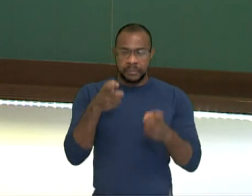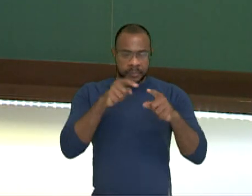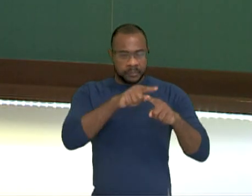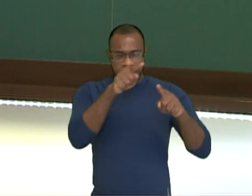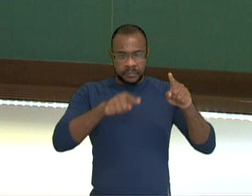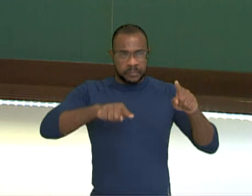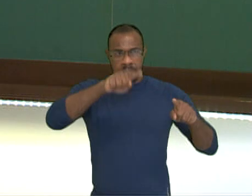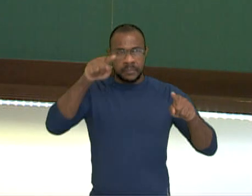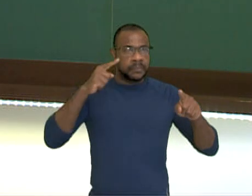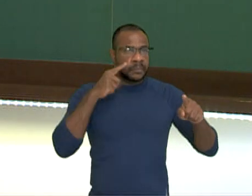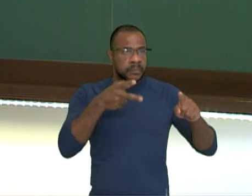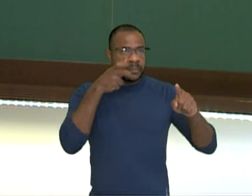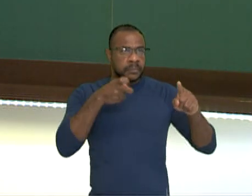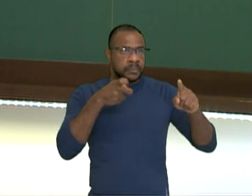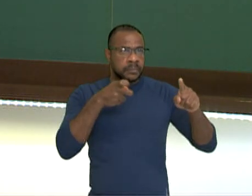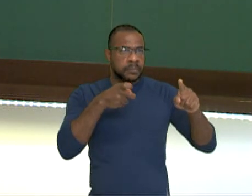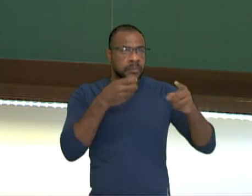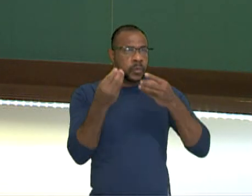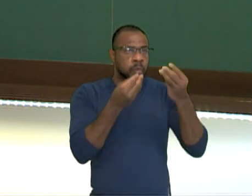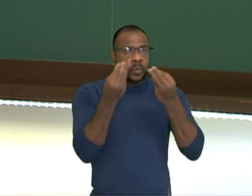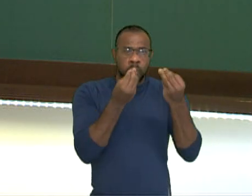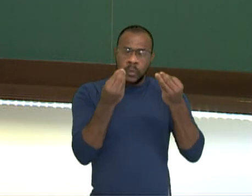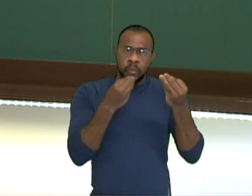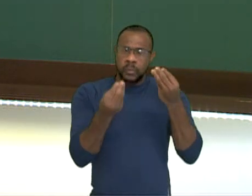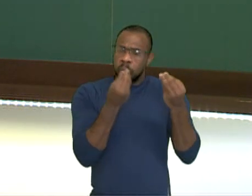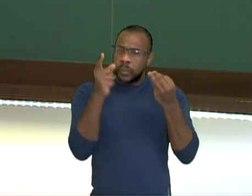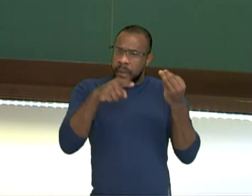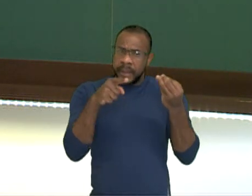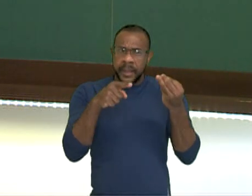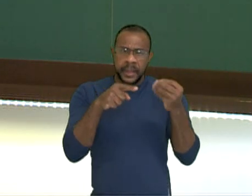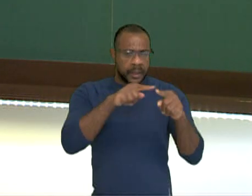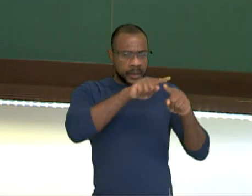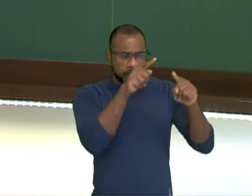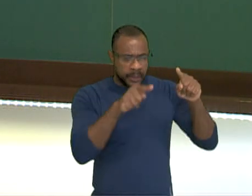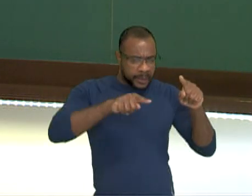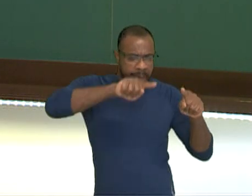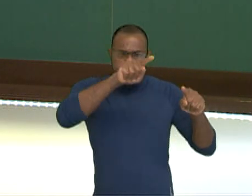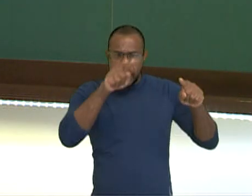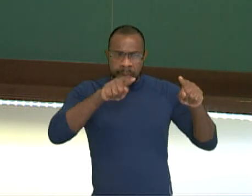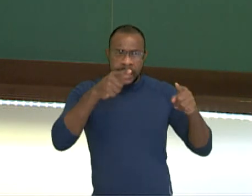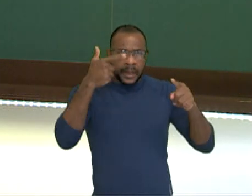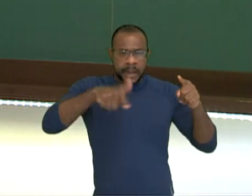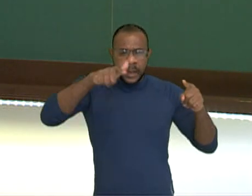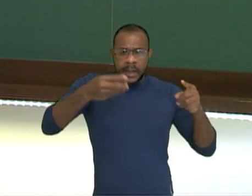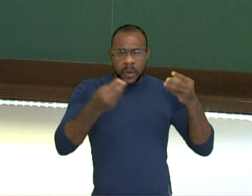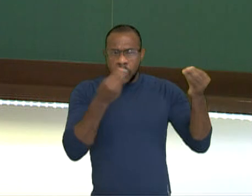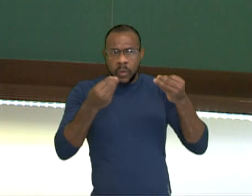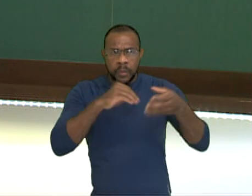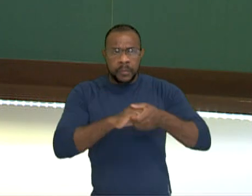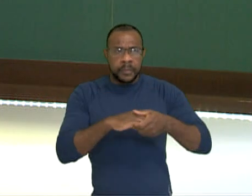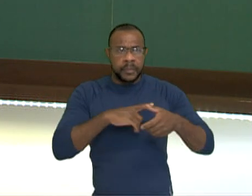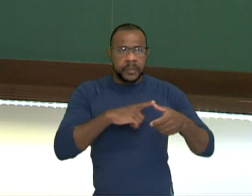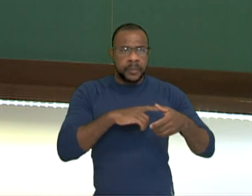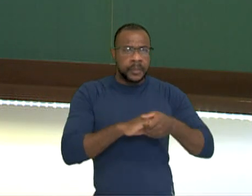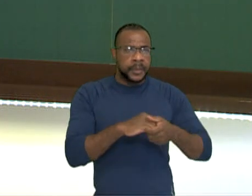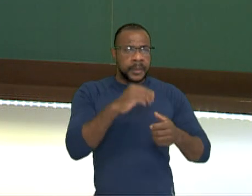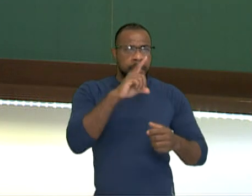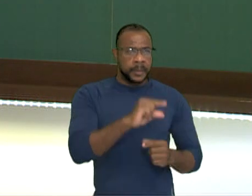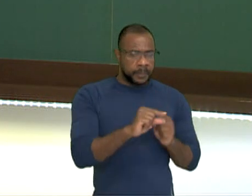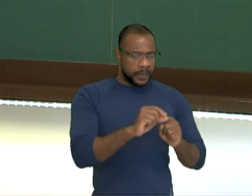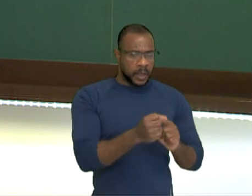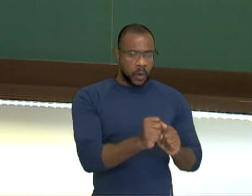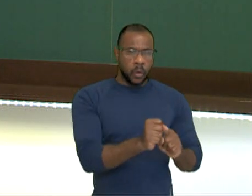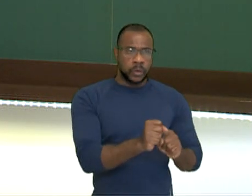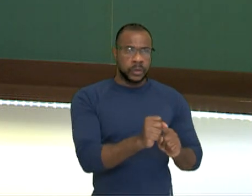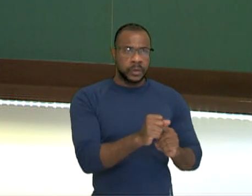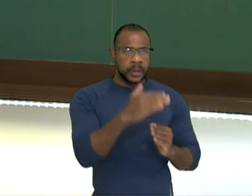e vou observar como que essa cossenoide está sendo repetida. Então, o meu mínimo é